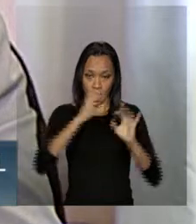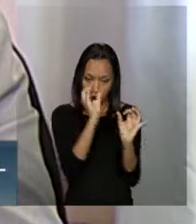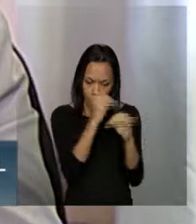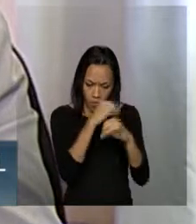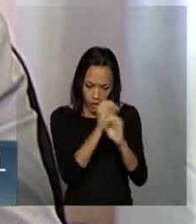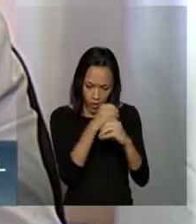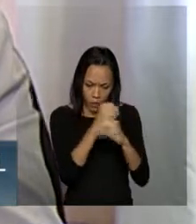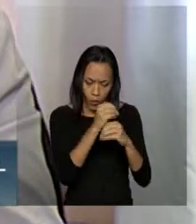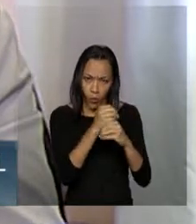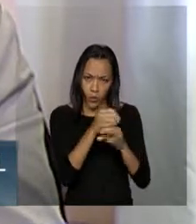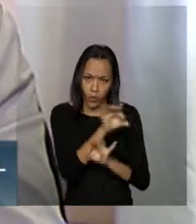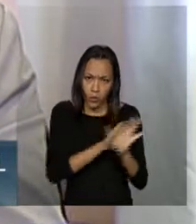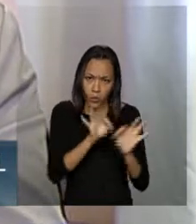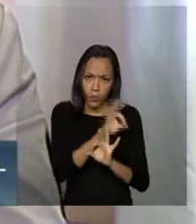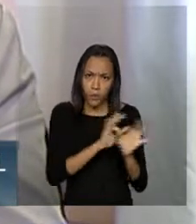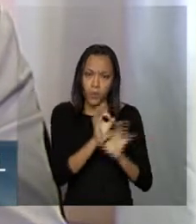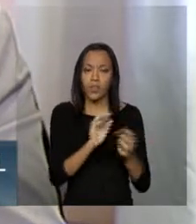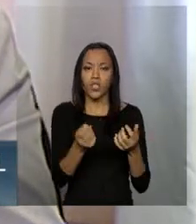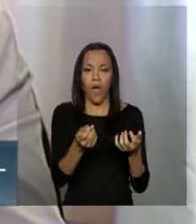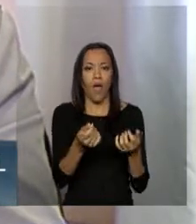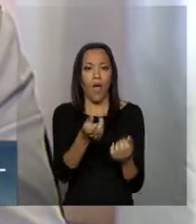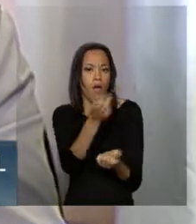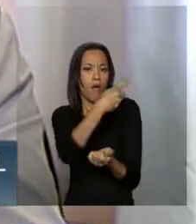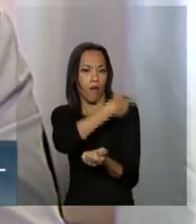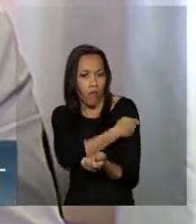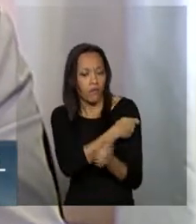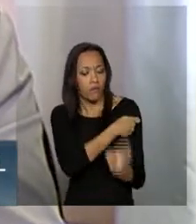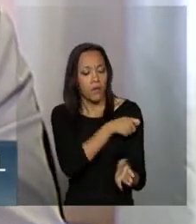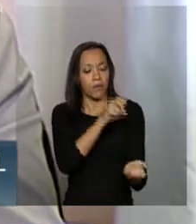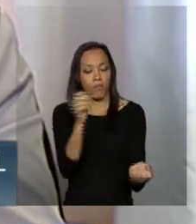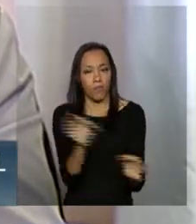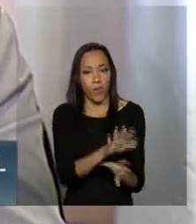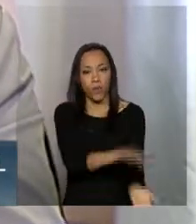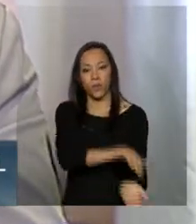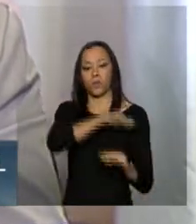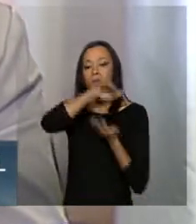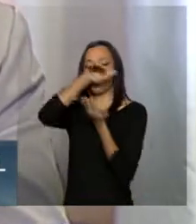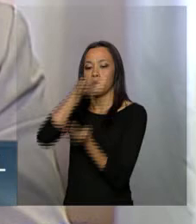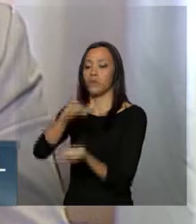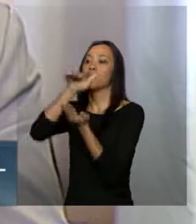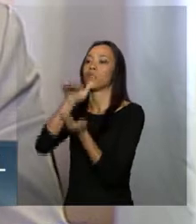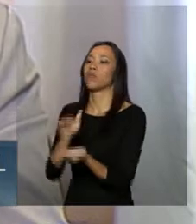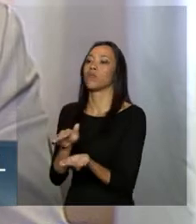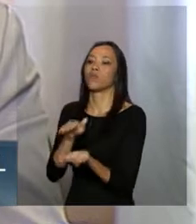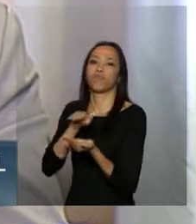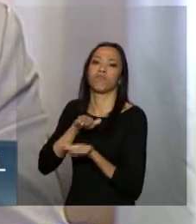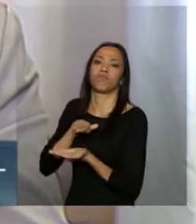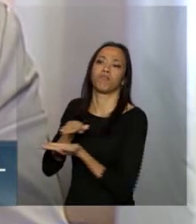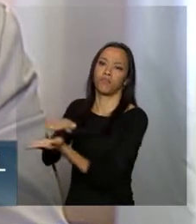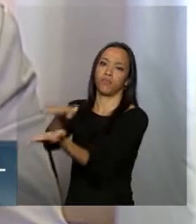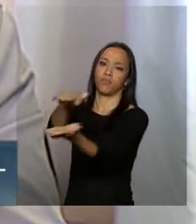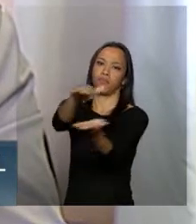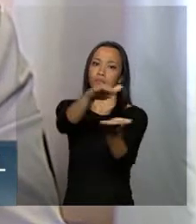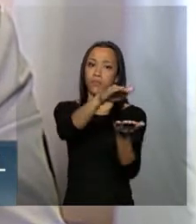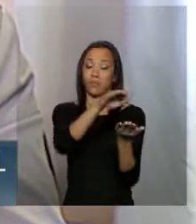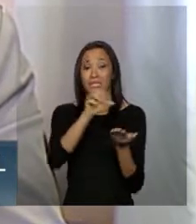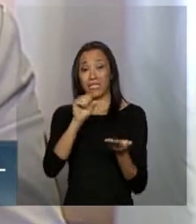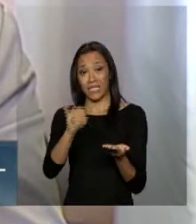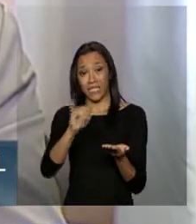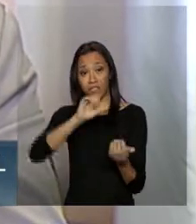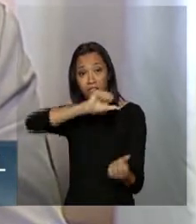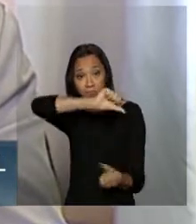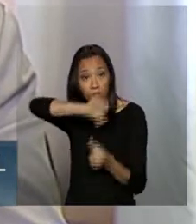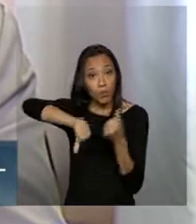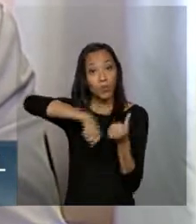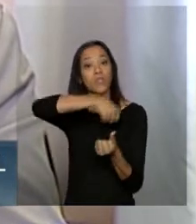vacina preparada e ela já pode ser liberada mais cedo. Se, nesse caso, que nós tivemos duas mudanças de cepa,